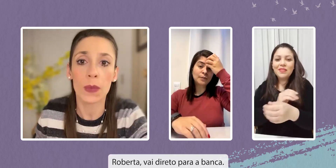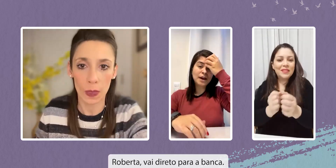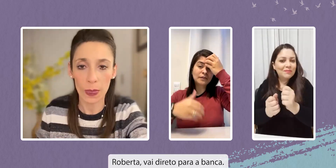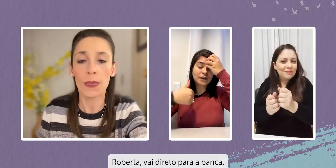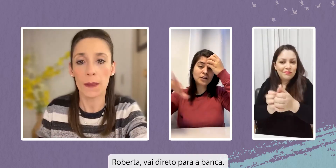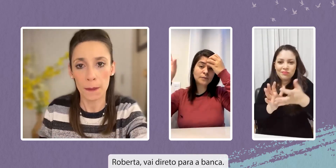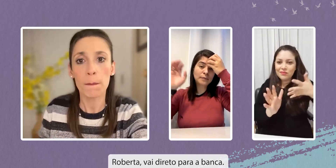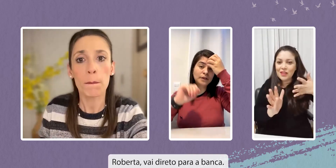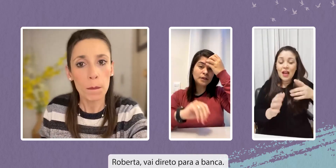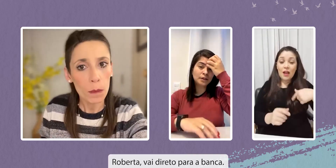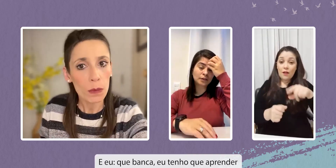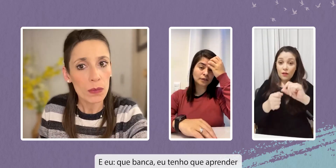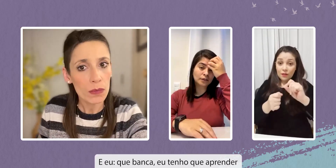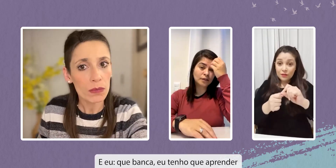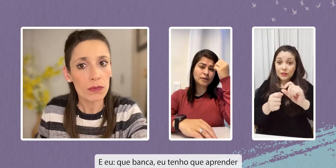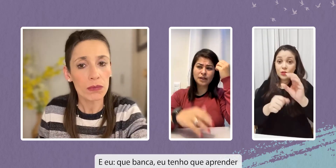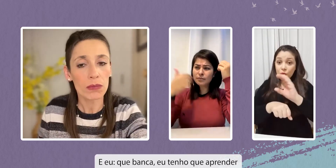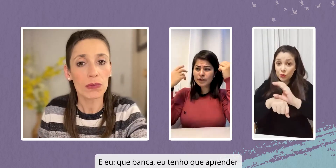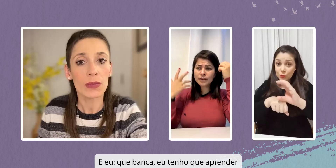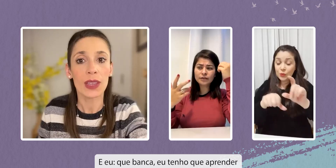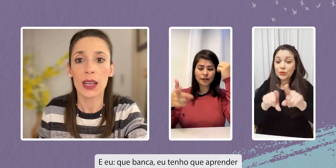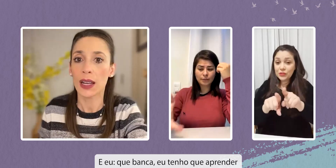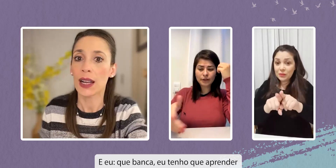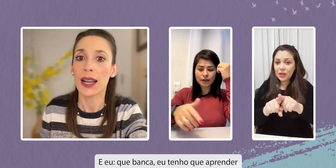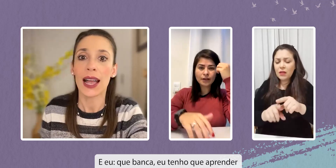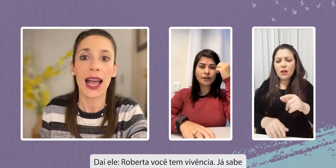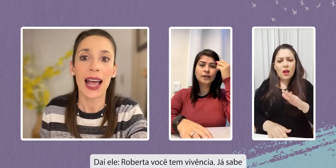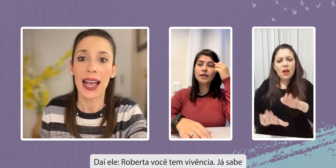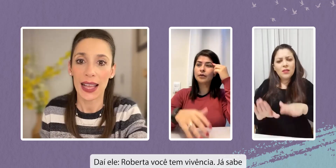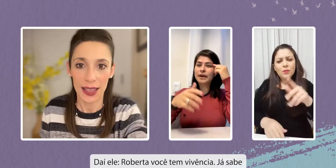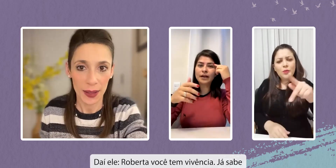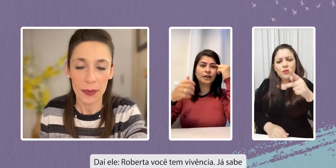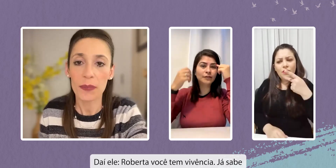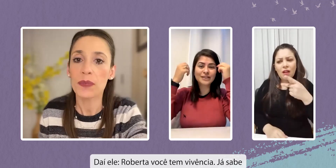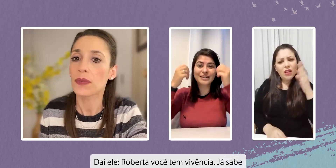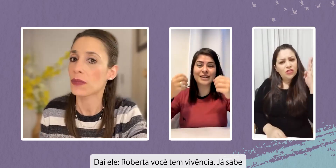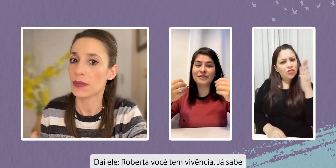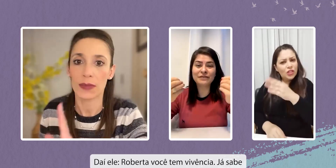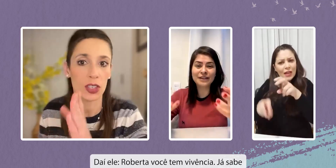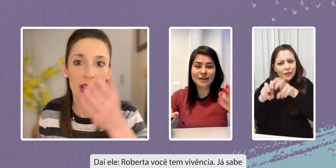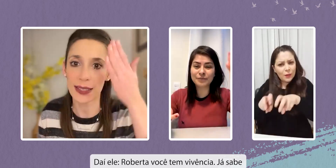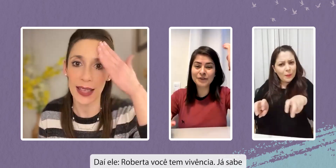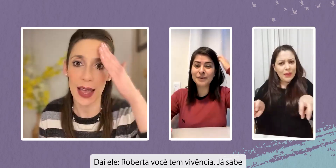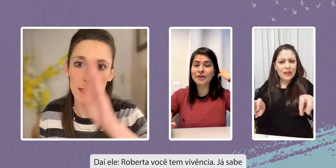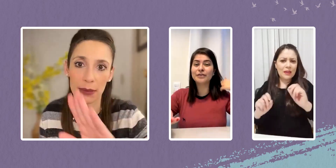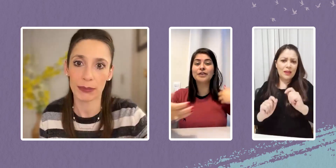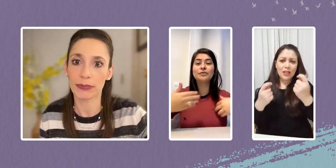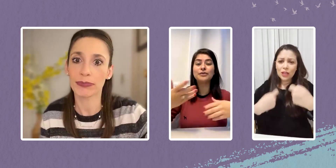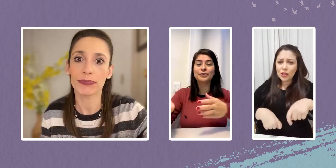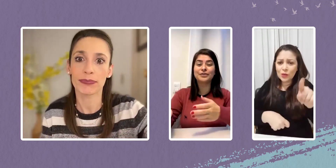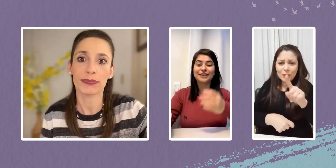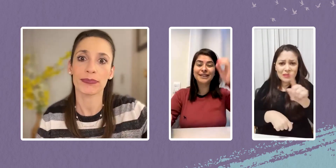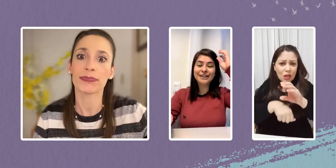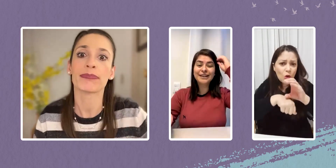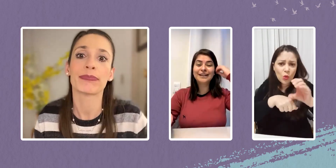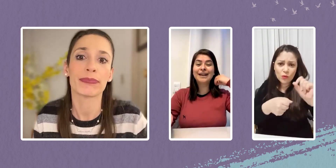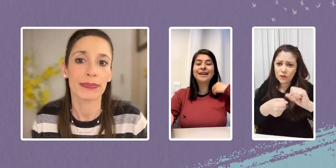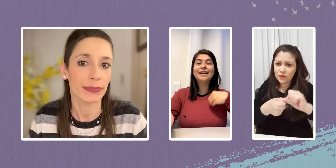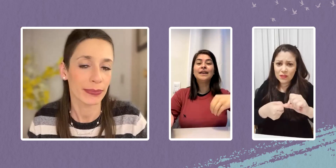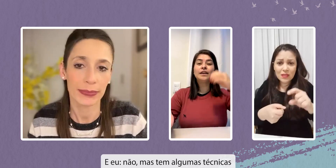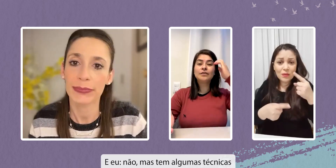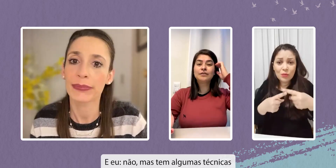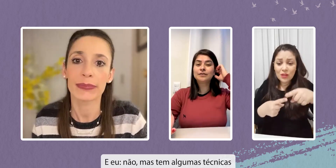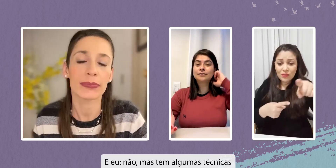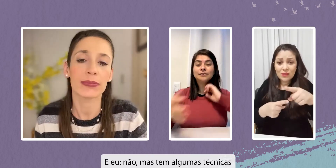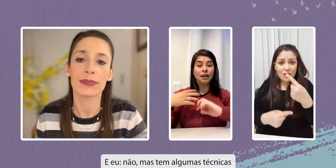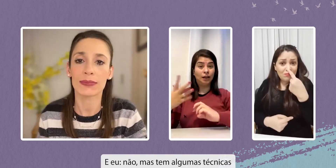falava, Roberta, vai direto para a banca. E eu, que banca? Eu tenho que aprender. Dele, Roberta, você tem vivência Já muito, sabe. né?